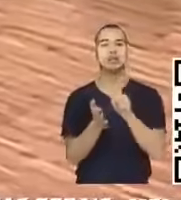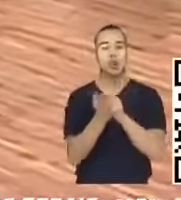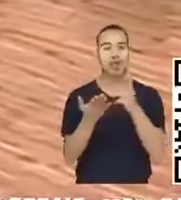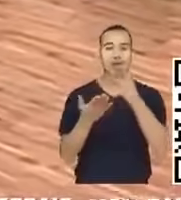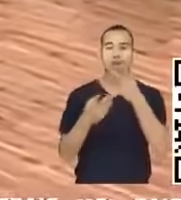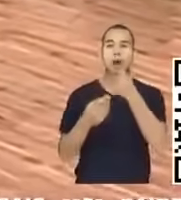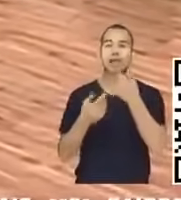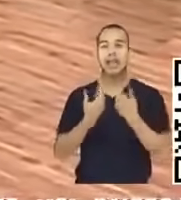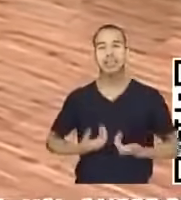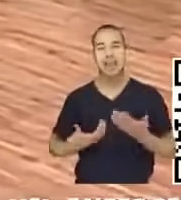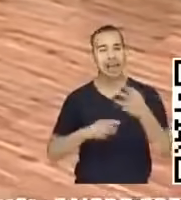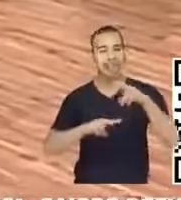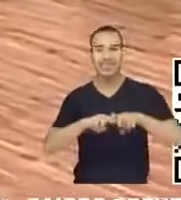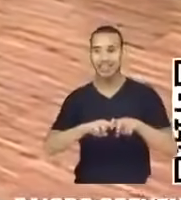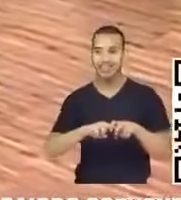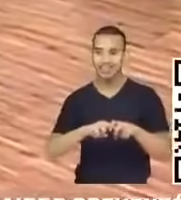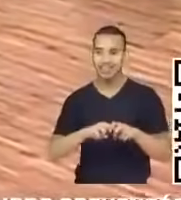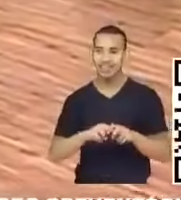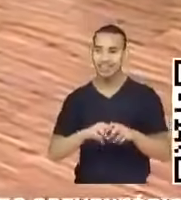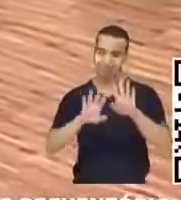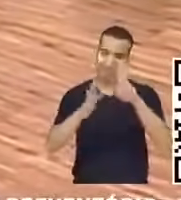sentar e